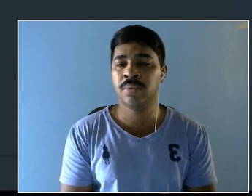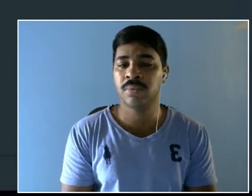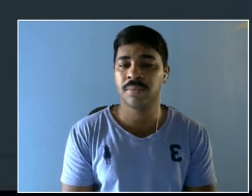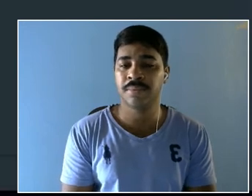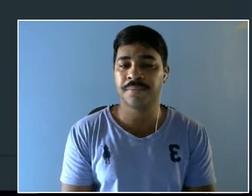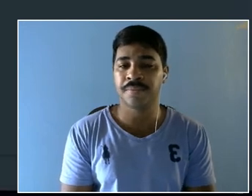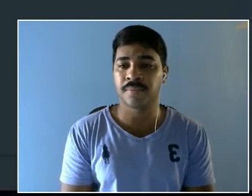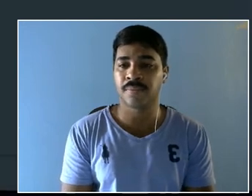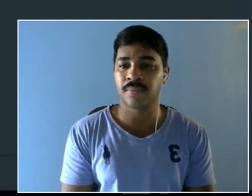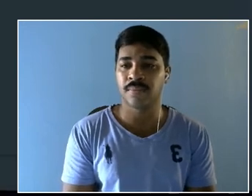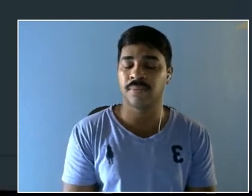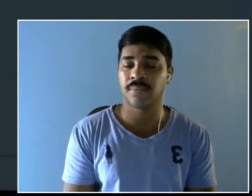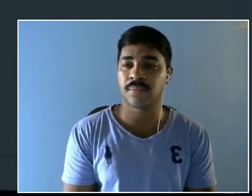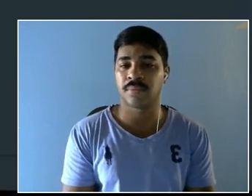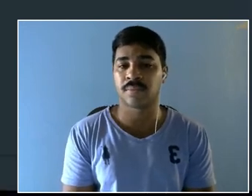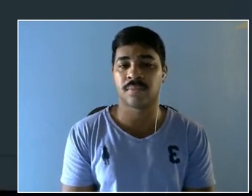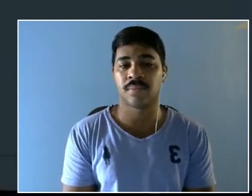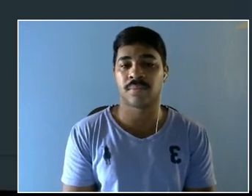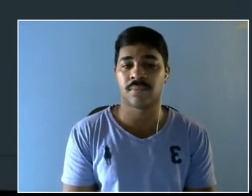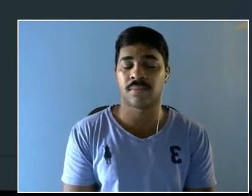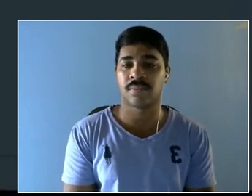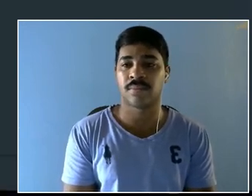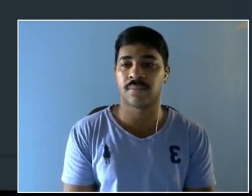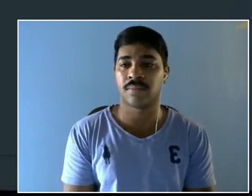Então, vamos fazer um programa que